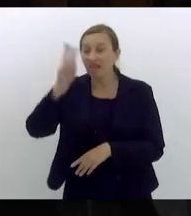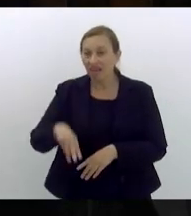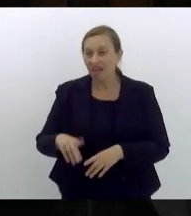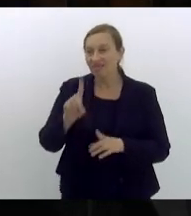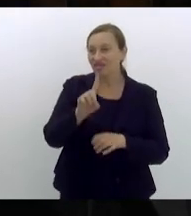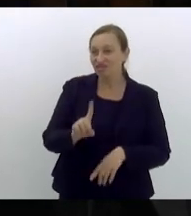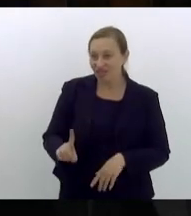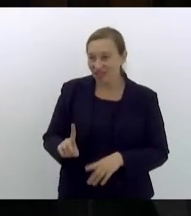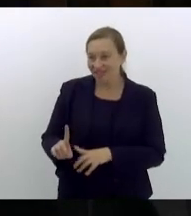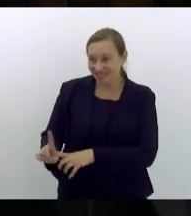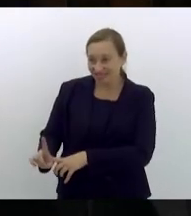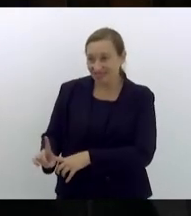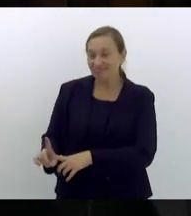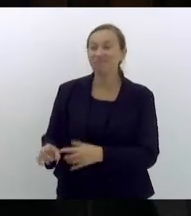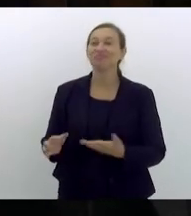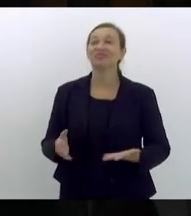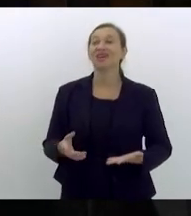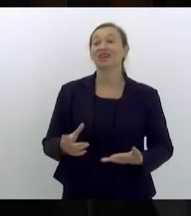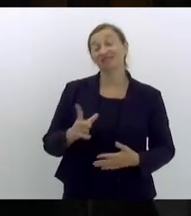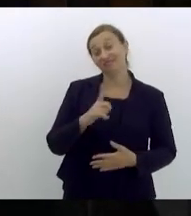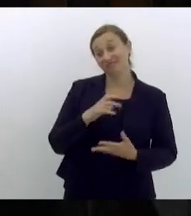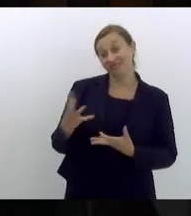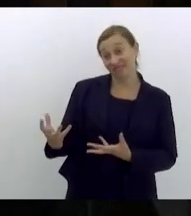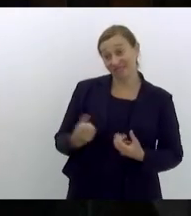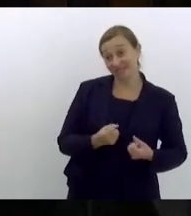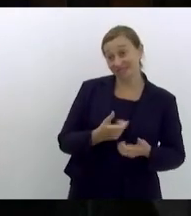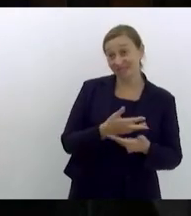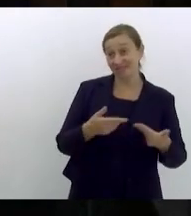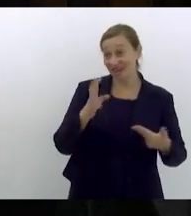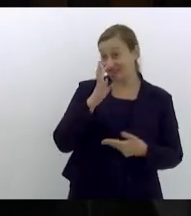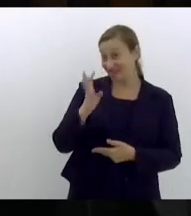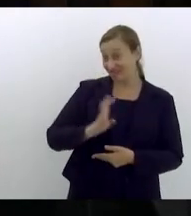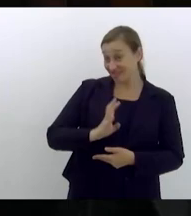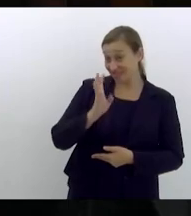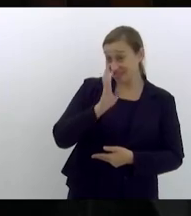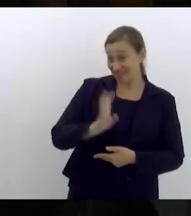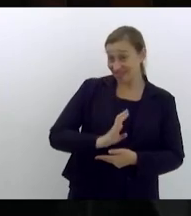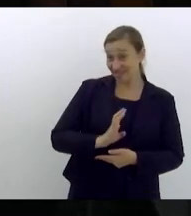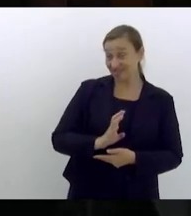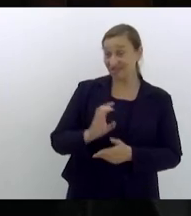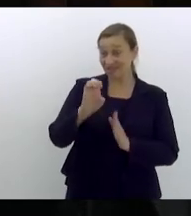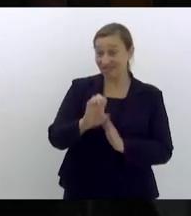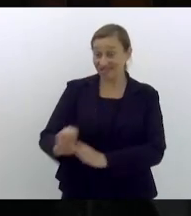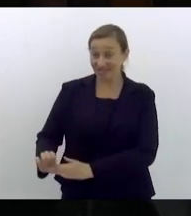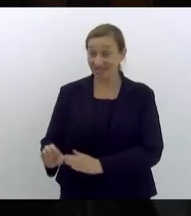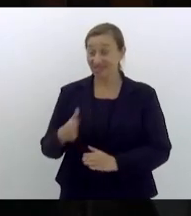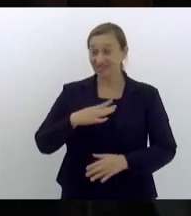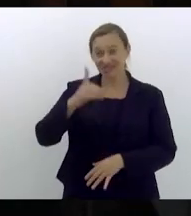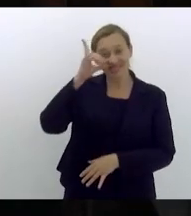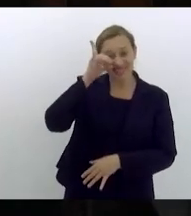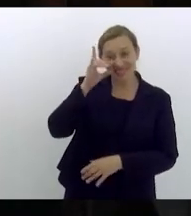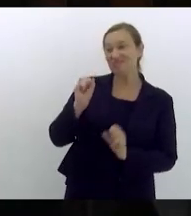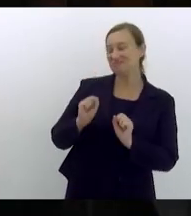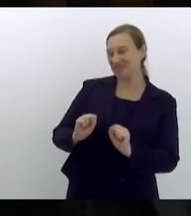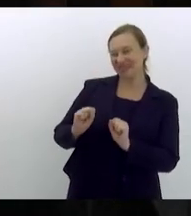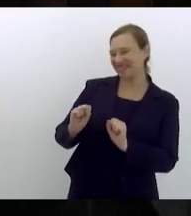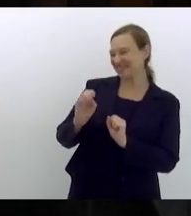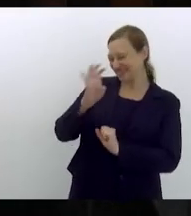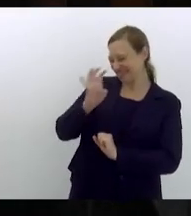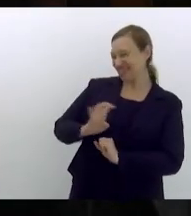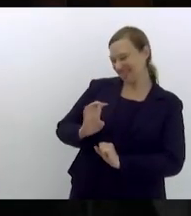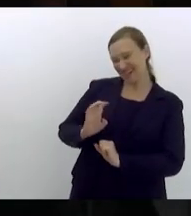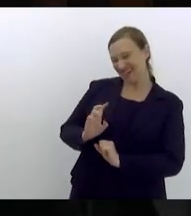Inclusive tem recebido muitas ameaças pela meia de esquerda no meu Instagram pode ameaçar à vontade